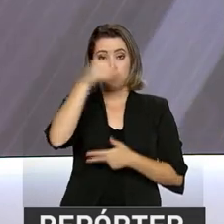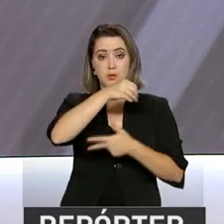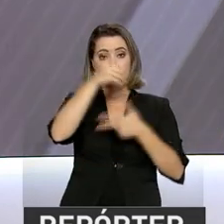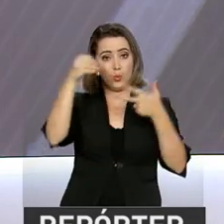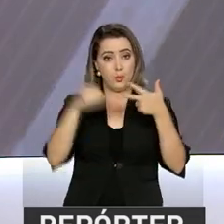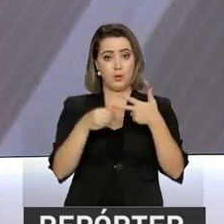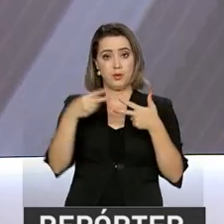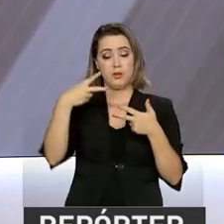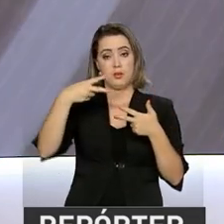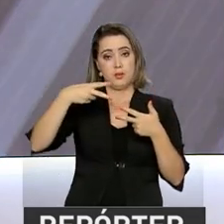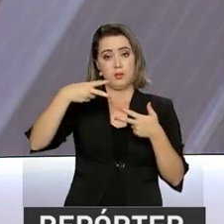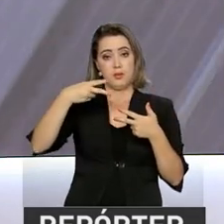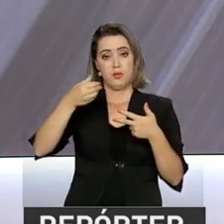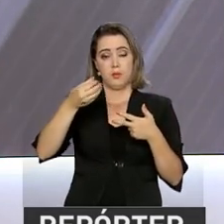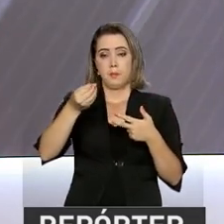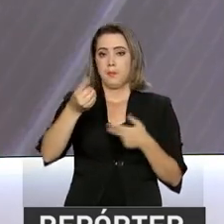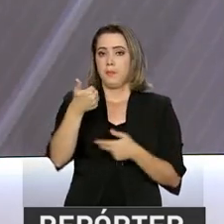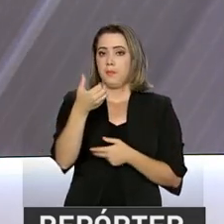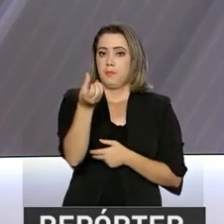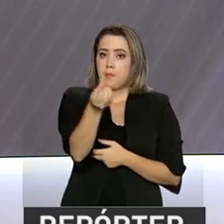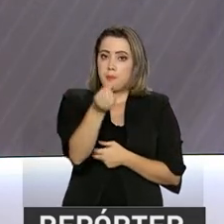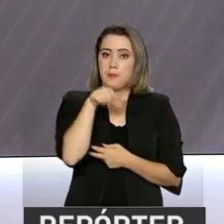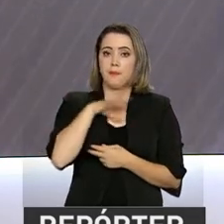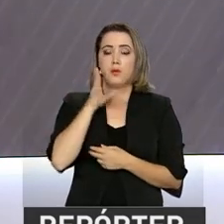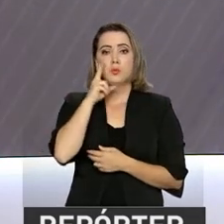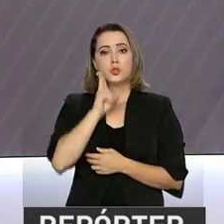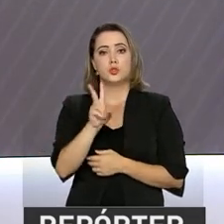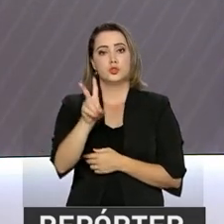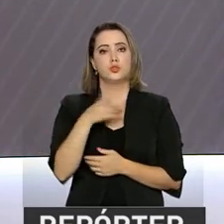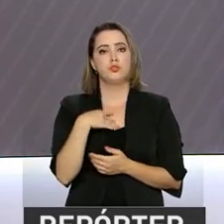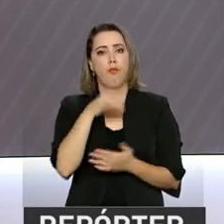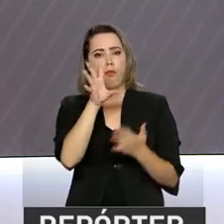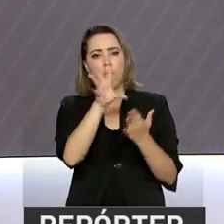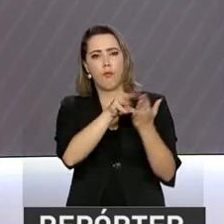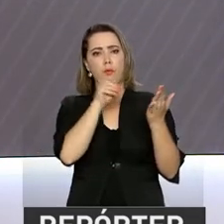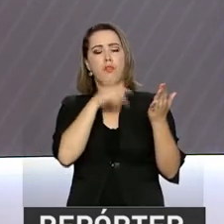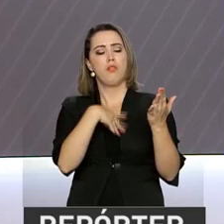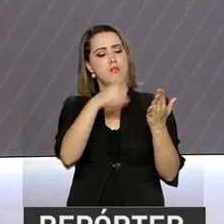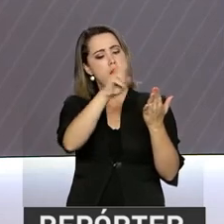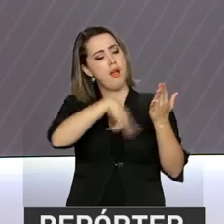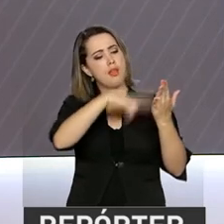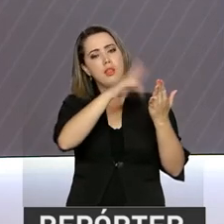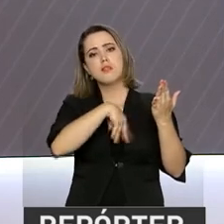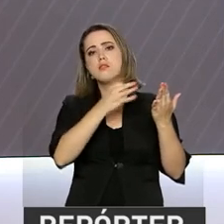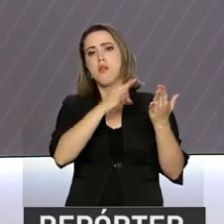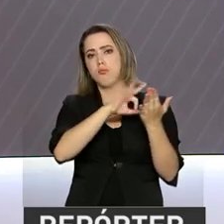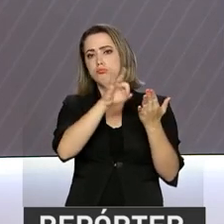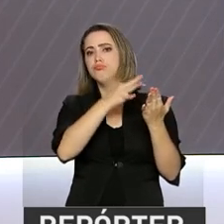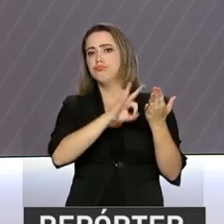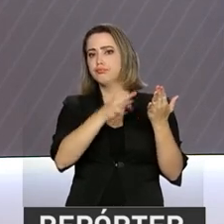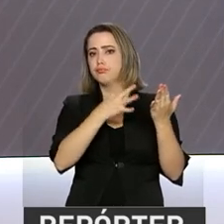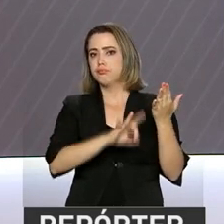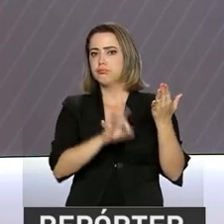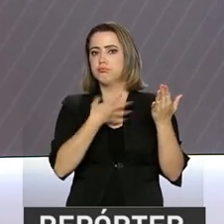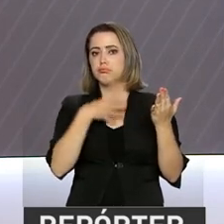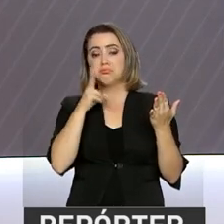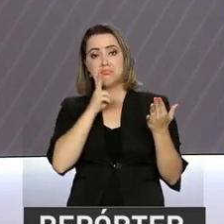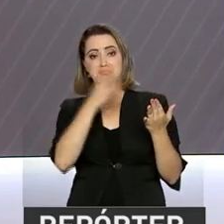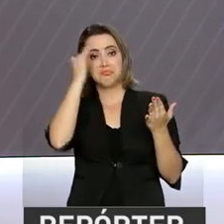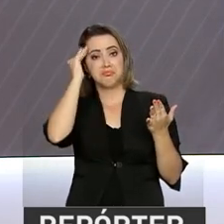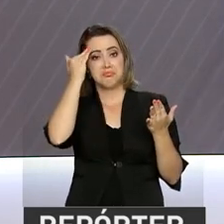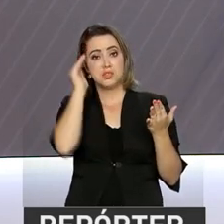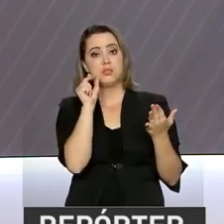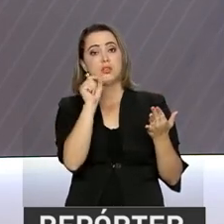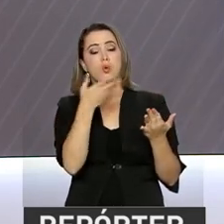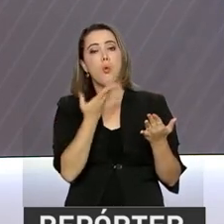do Enem de 2016 já podem acessar os espelhos das redações assim os candidatos têm acesso à correção e podem